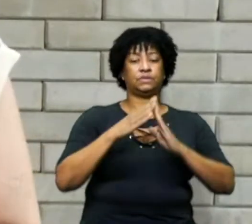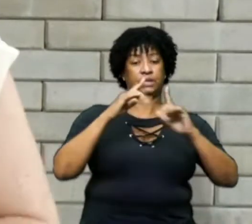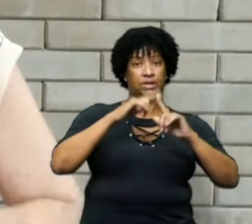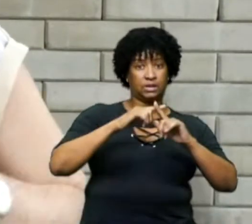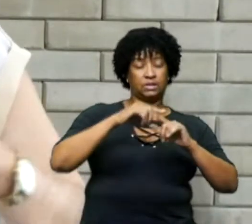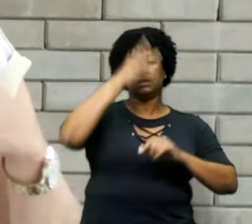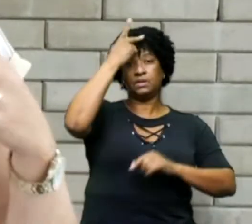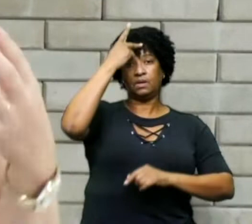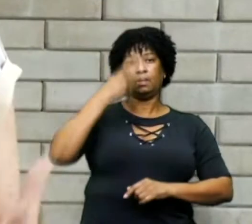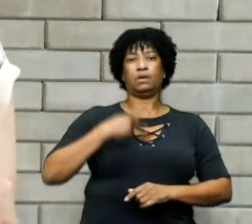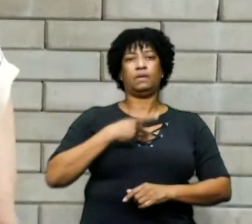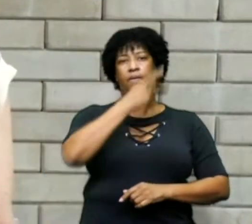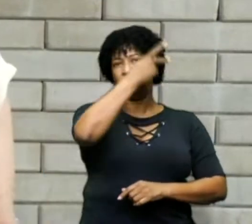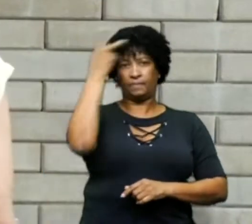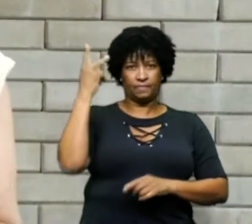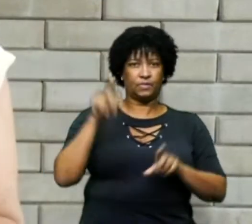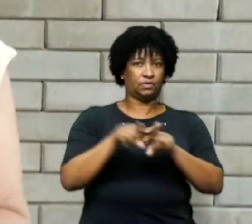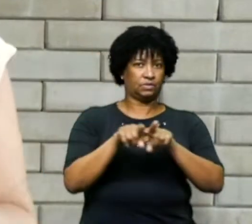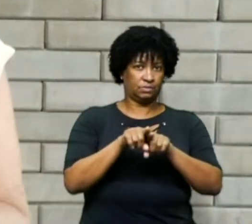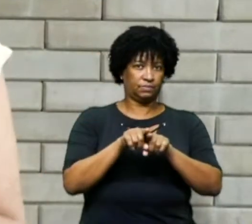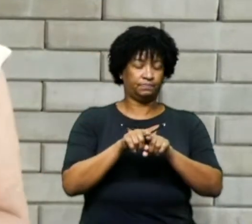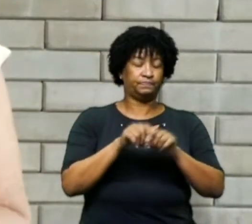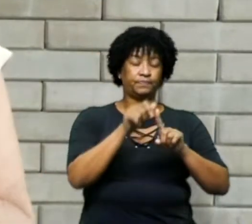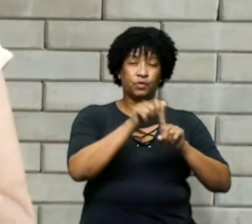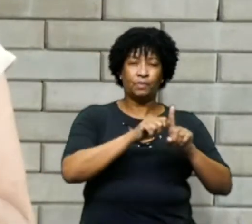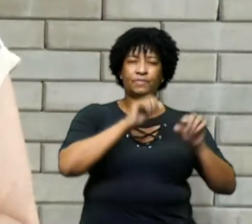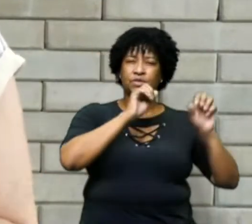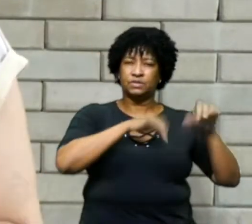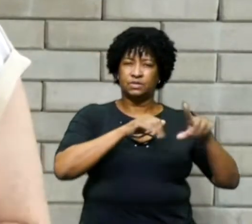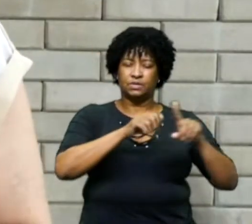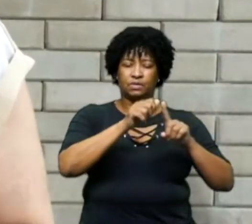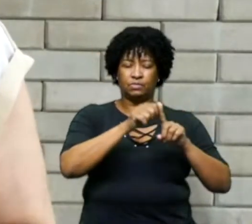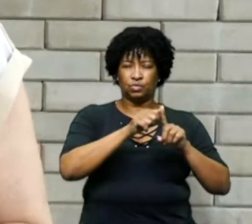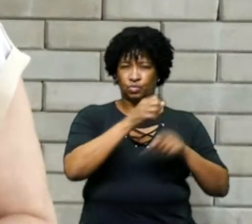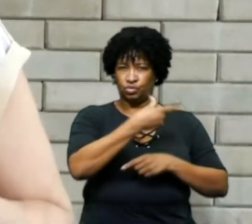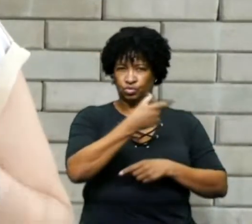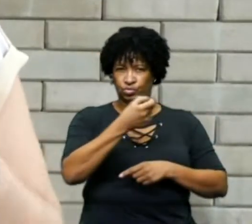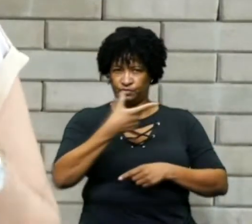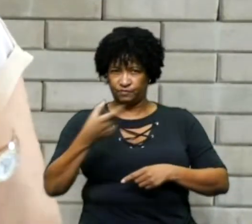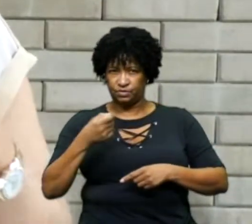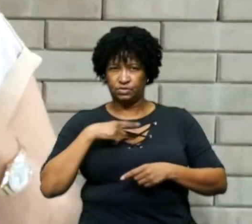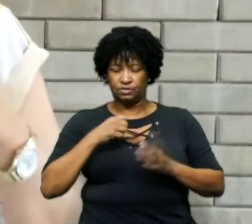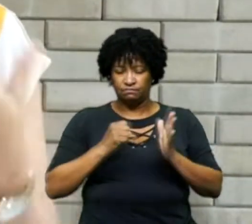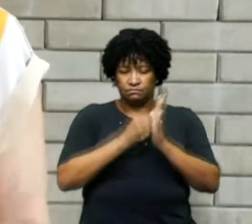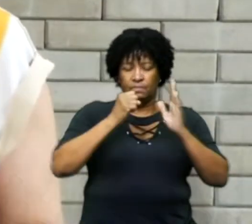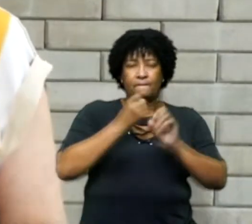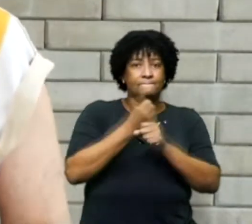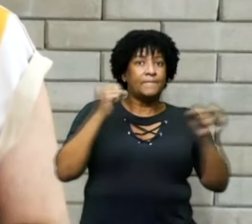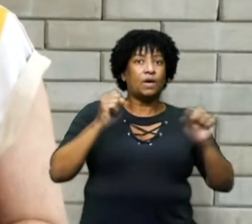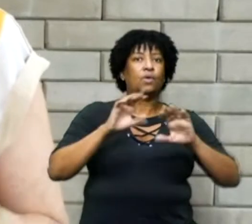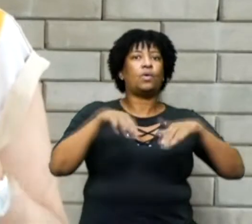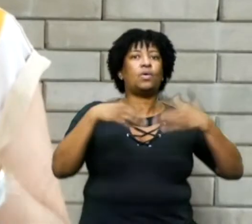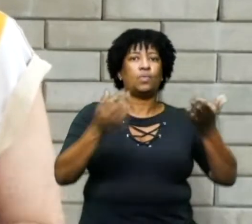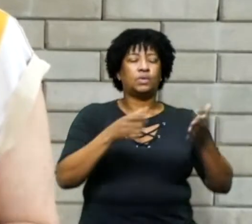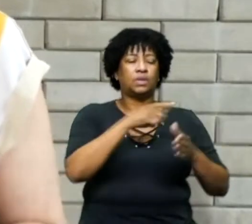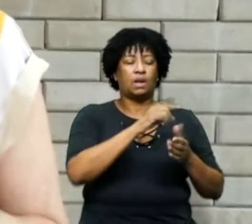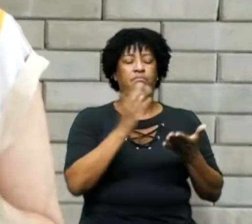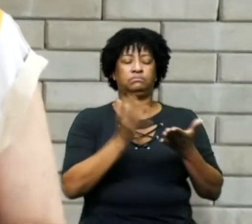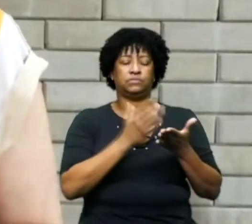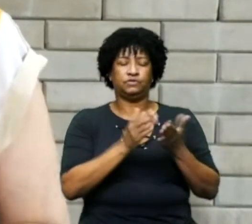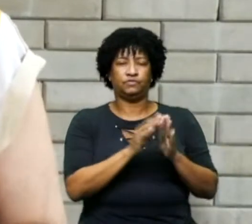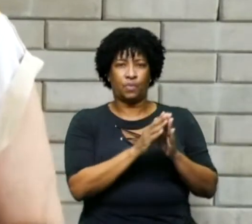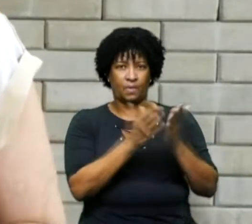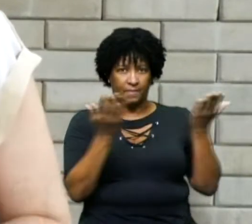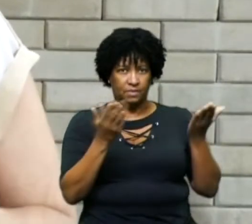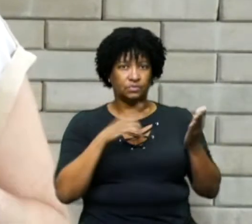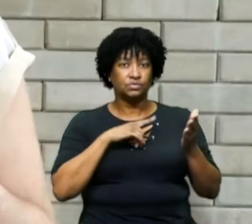cada um de nós enquanto igreja enquanto pessoas individualmente mas em setembro de 2020 eu tive um impacto ainda maior quando